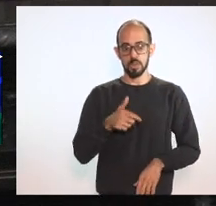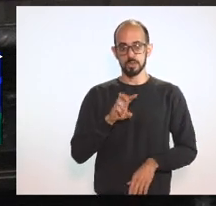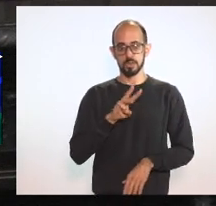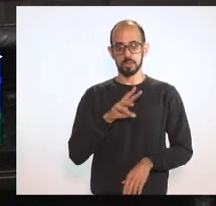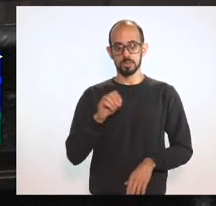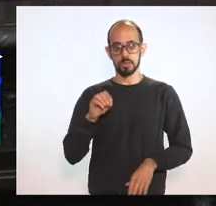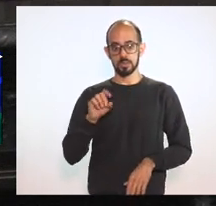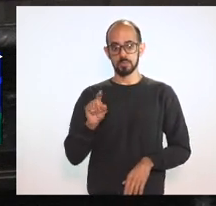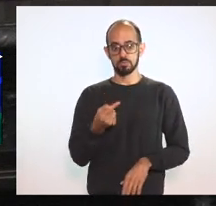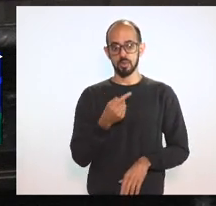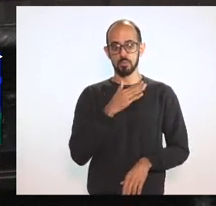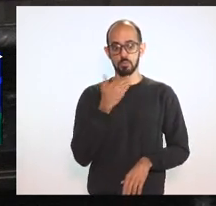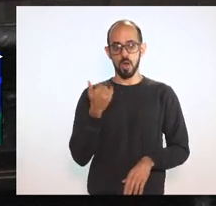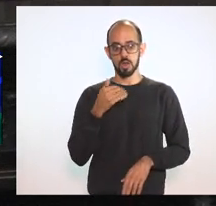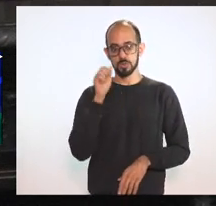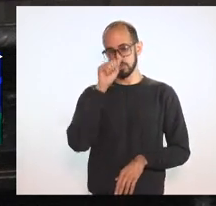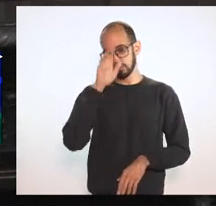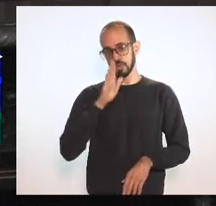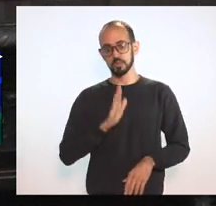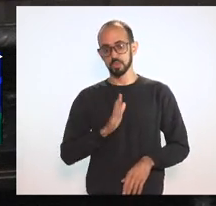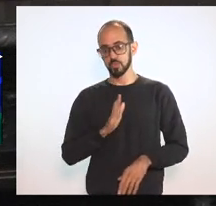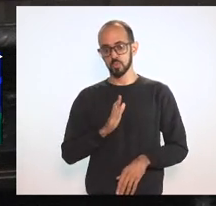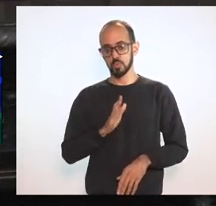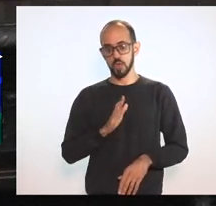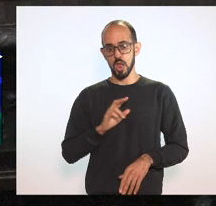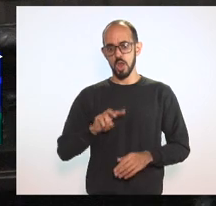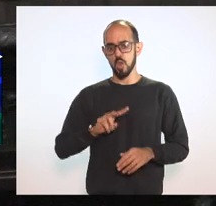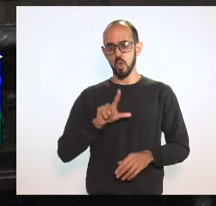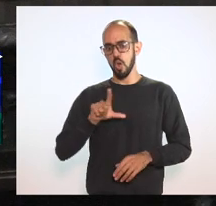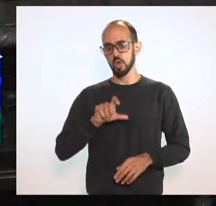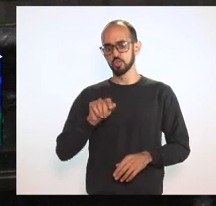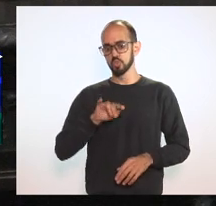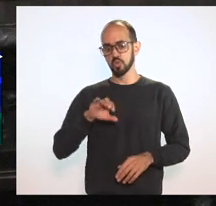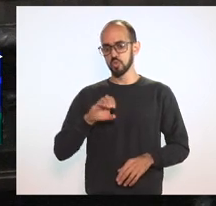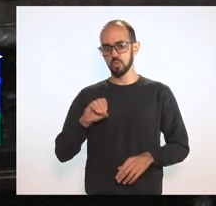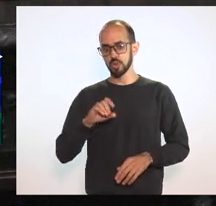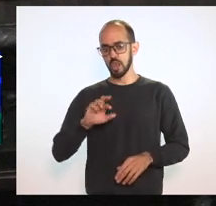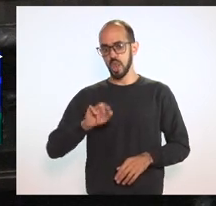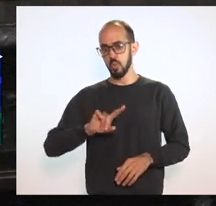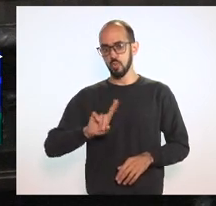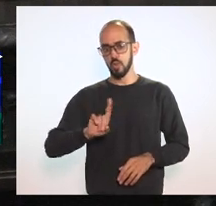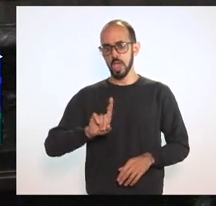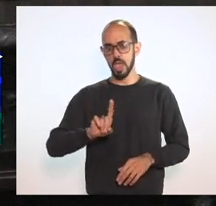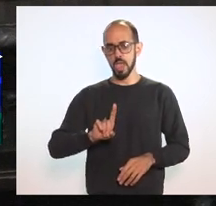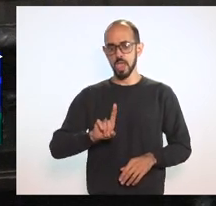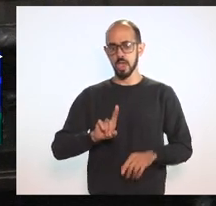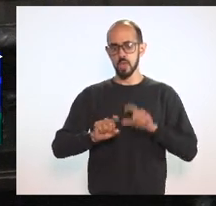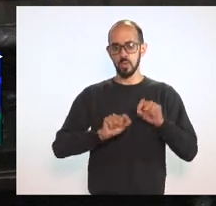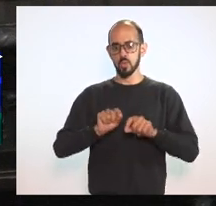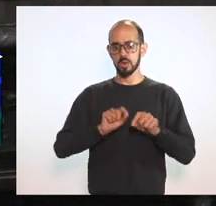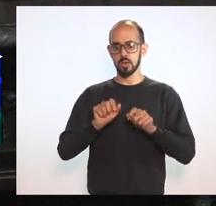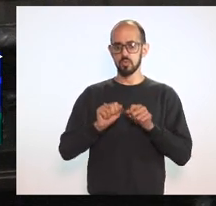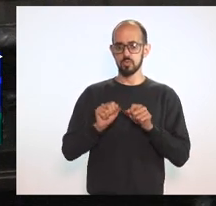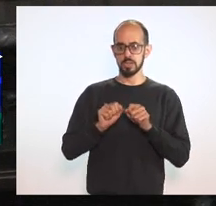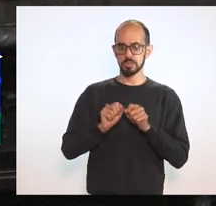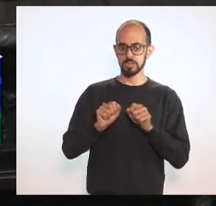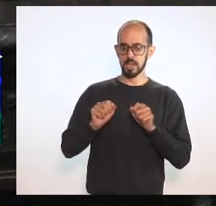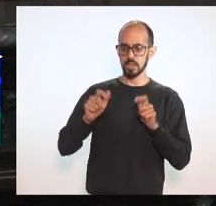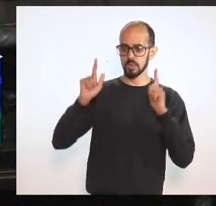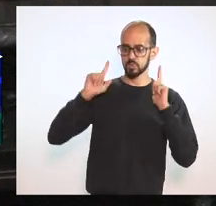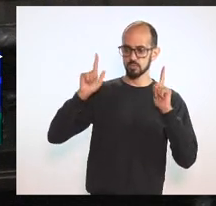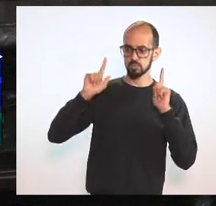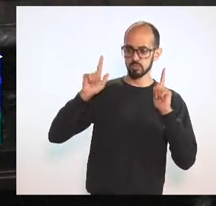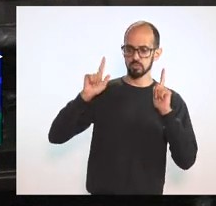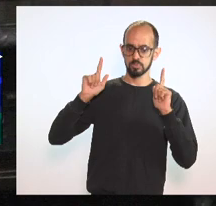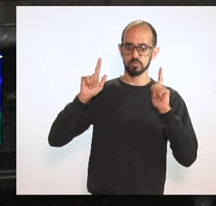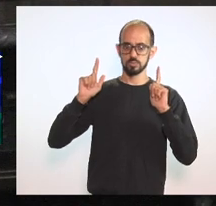Brasil evidentemente que não cabe nesse cenário pilhéria gozação zoação como